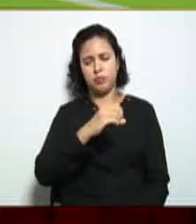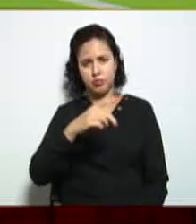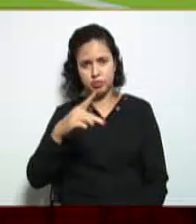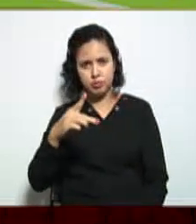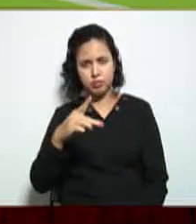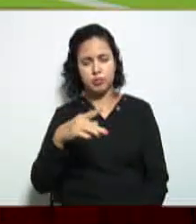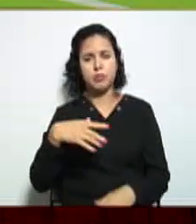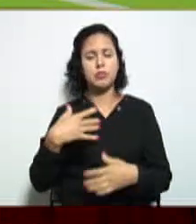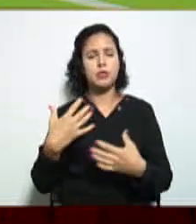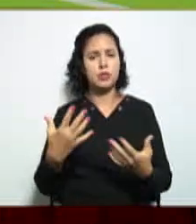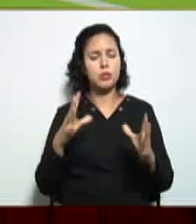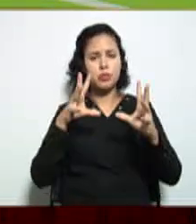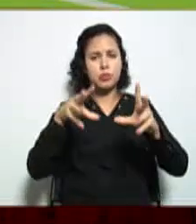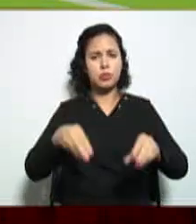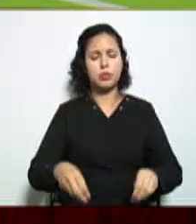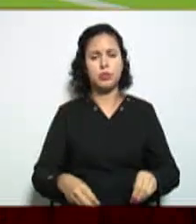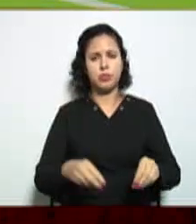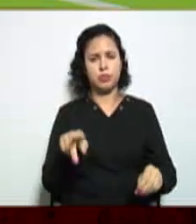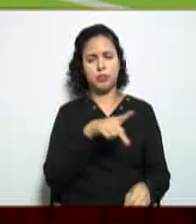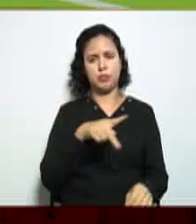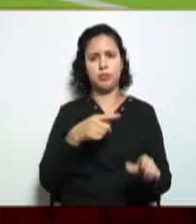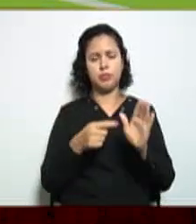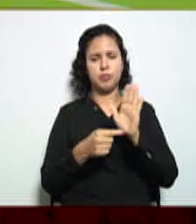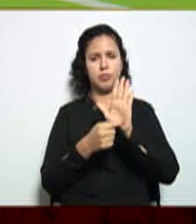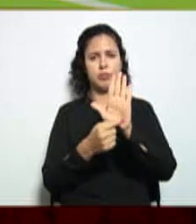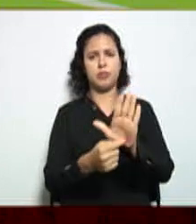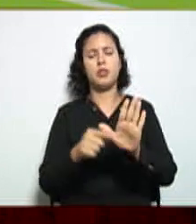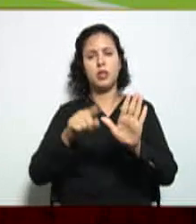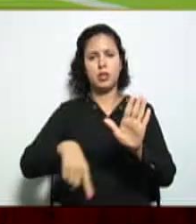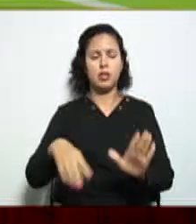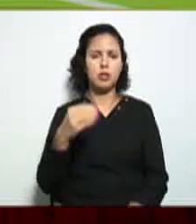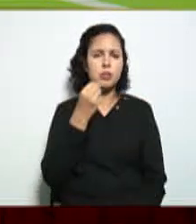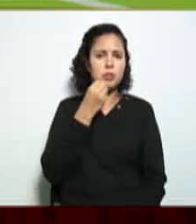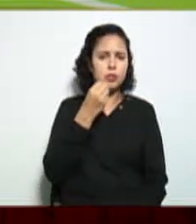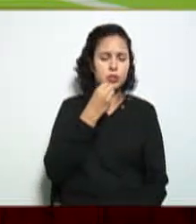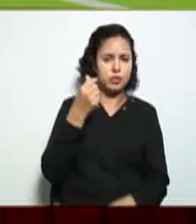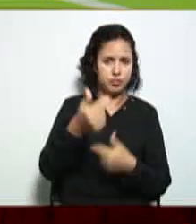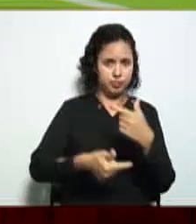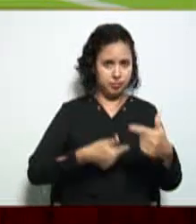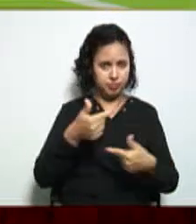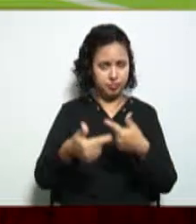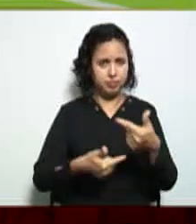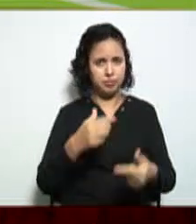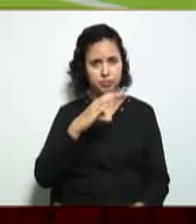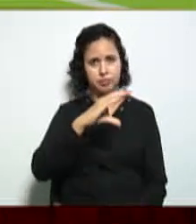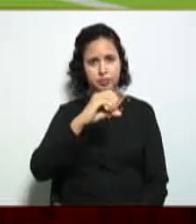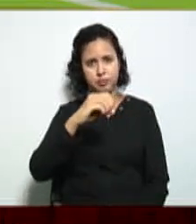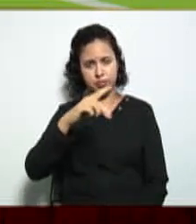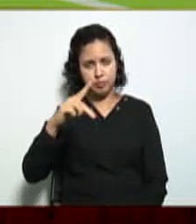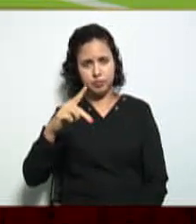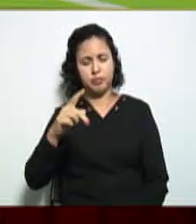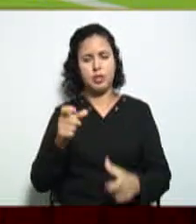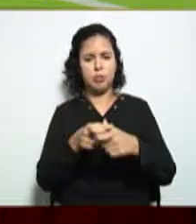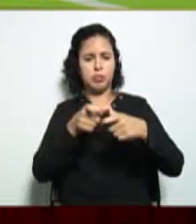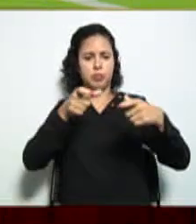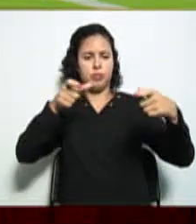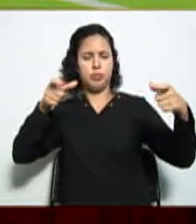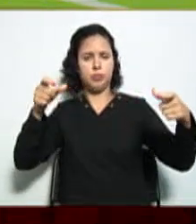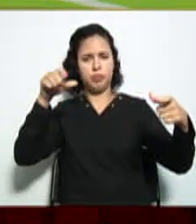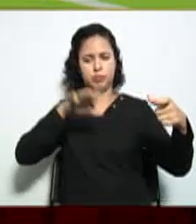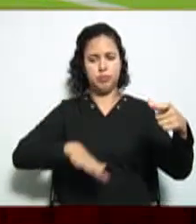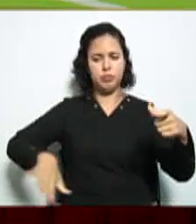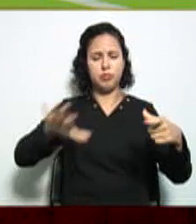todas essas especificações que a professora Ariadne me passou são oportunidades de trabalho. E as cooperativas estão crescentes no estado de